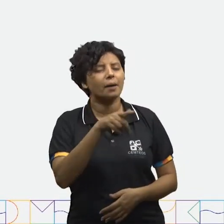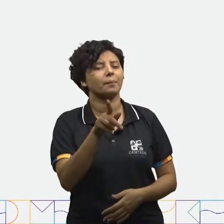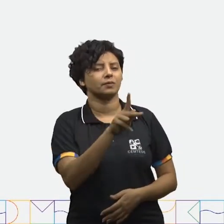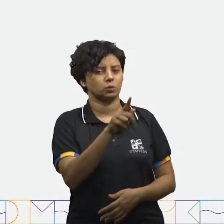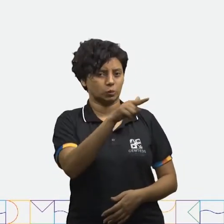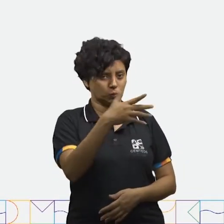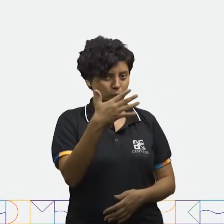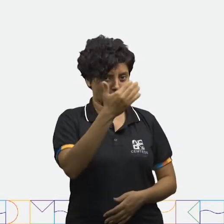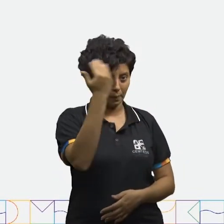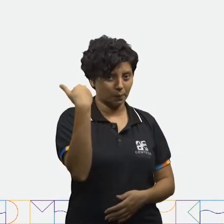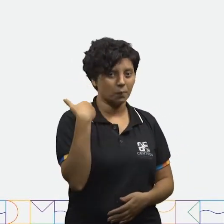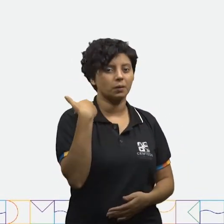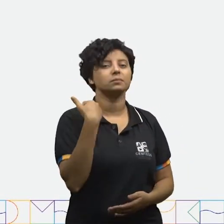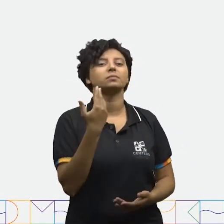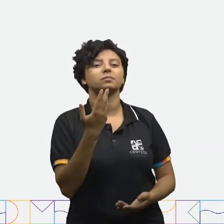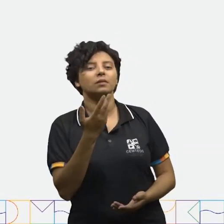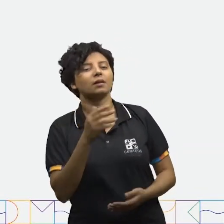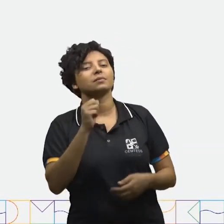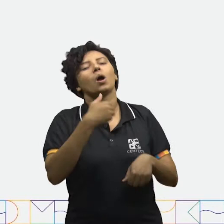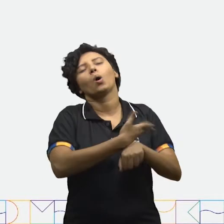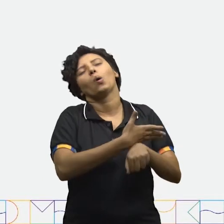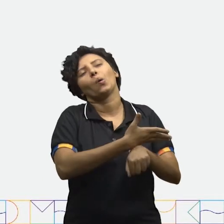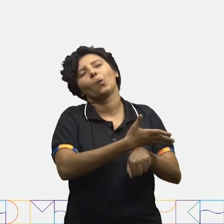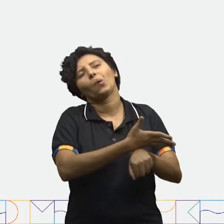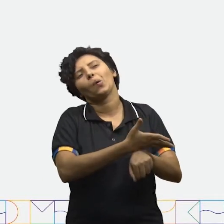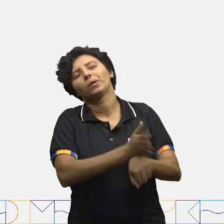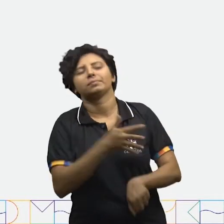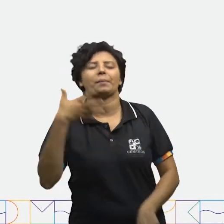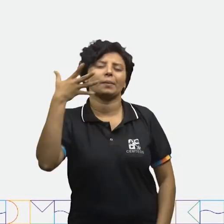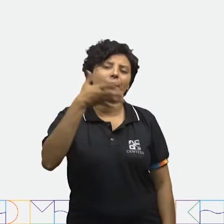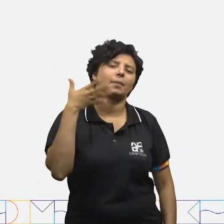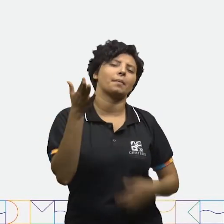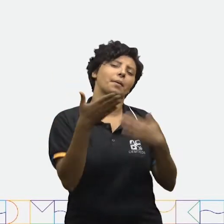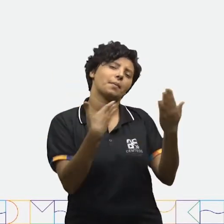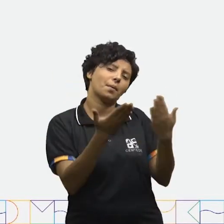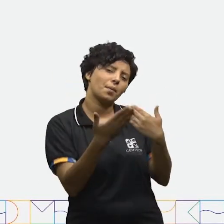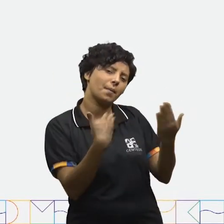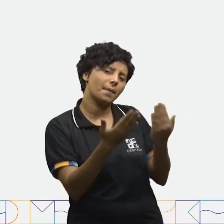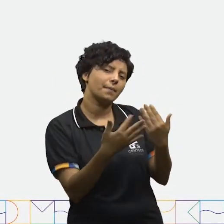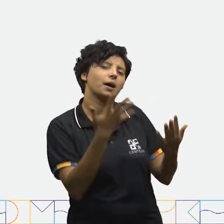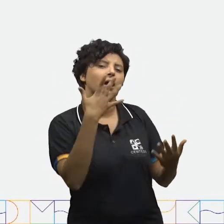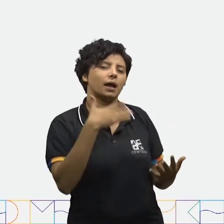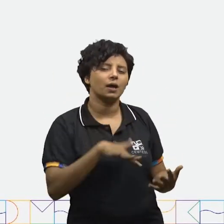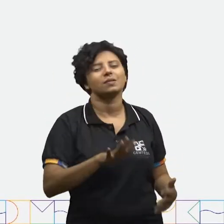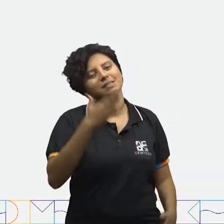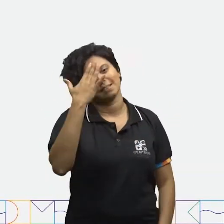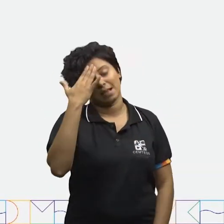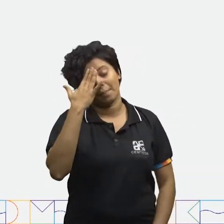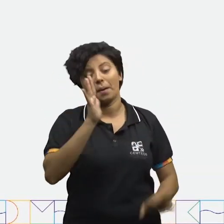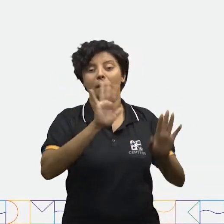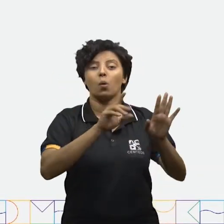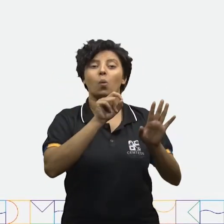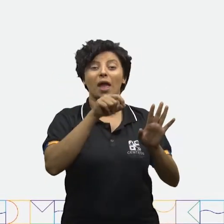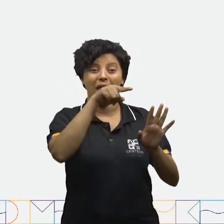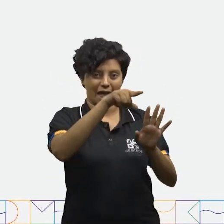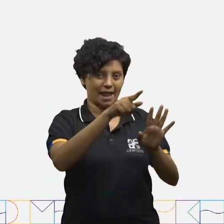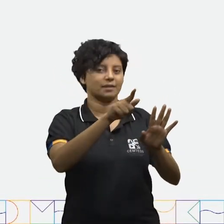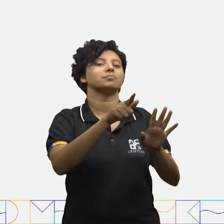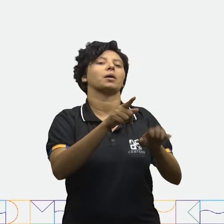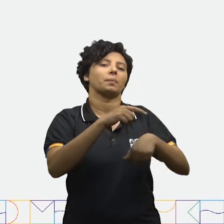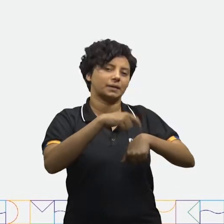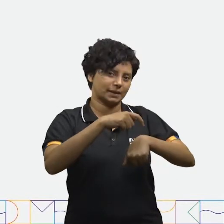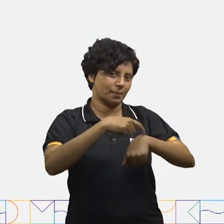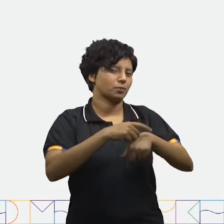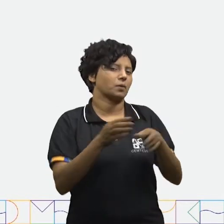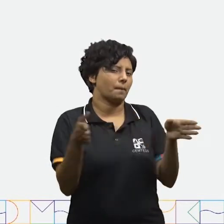professora Mônica que a gente poderia ficar horas falando sobre a infância uma da outra. Eu sabia, porém, que ela tinha